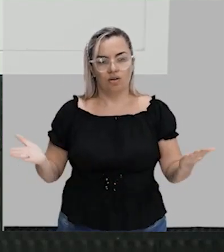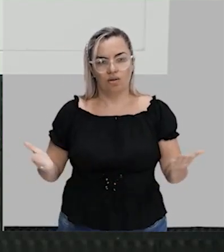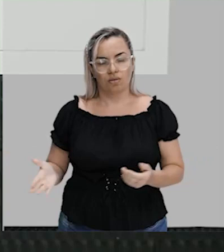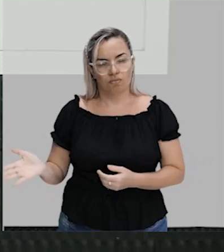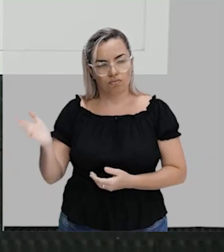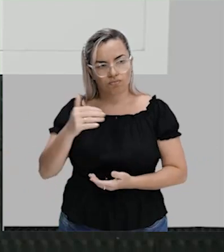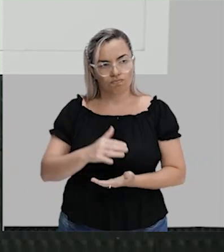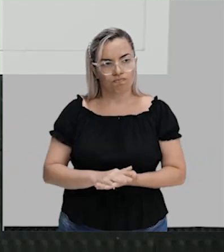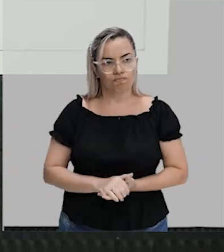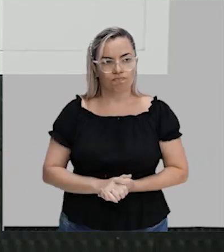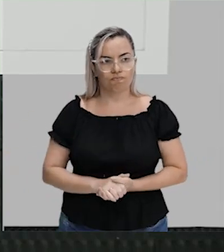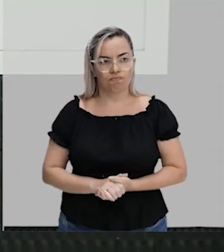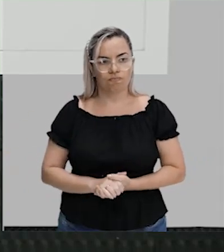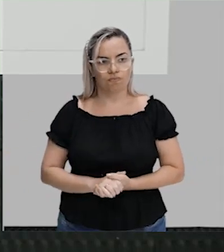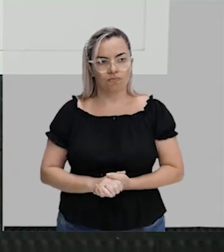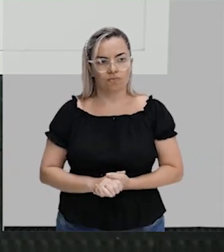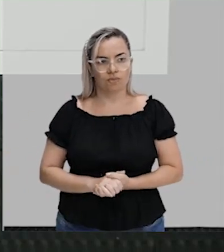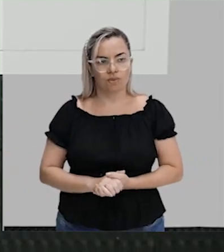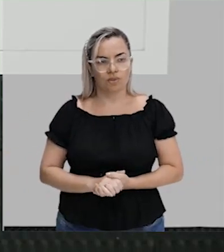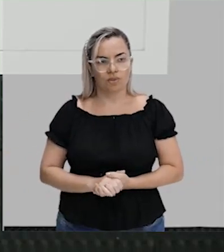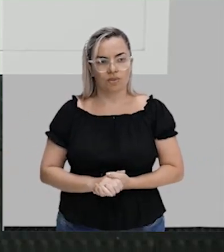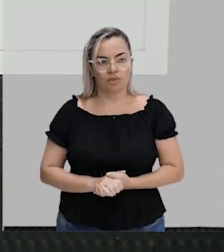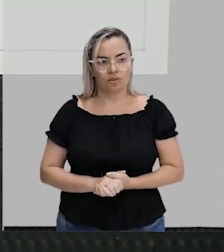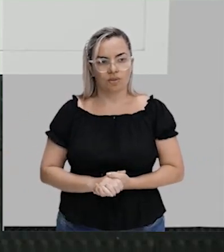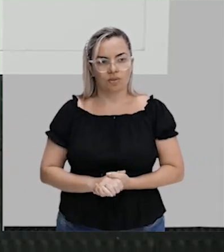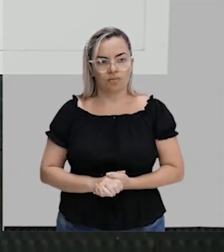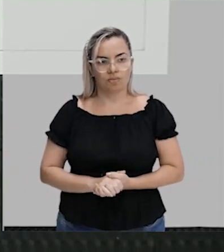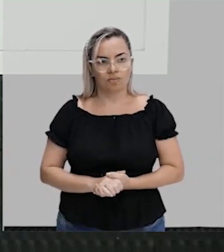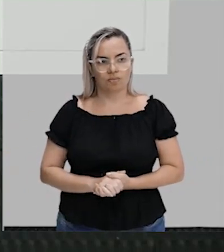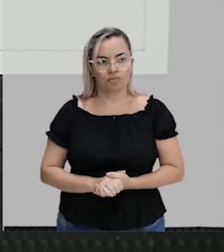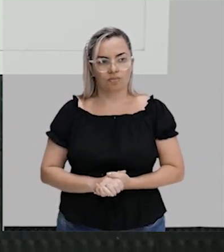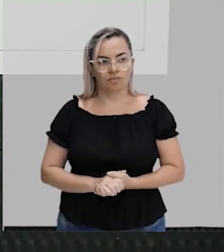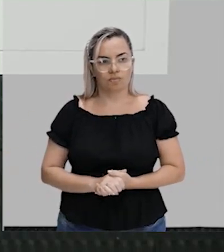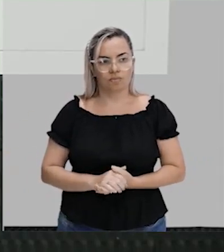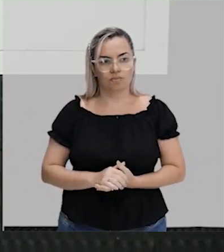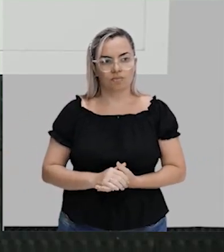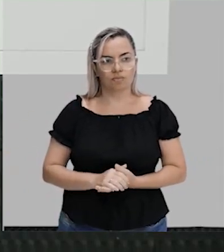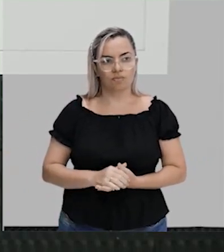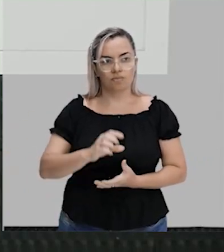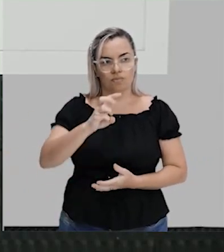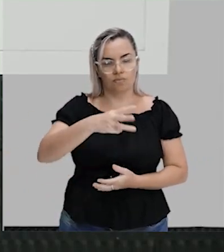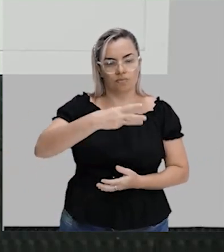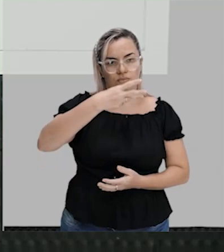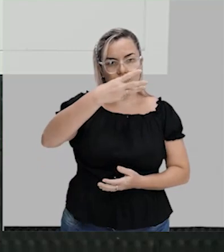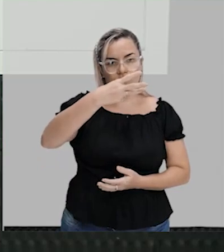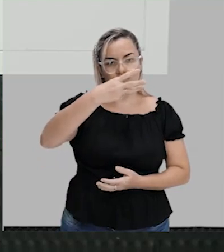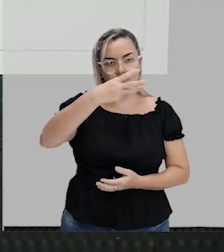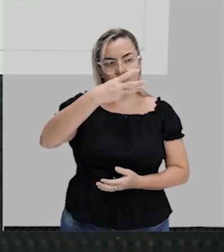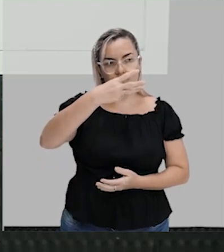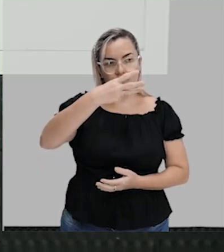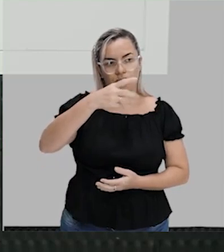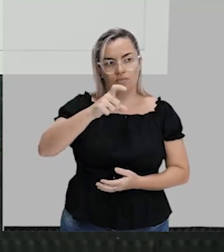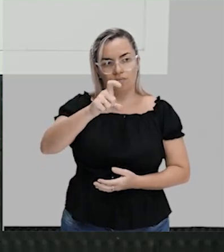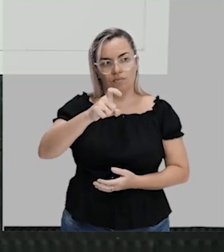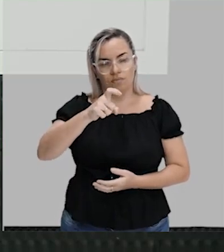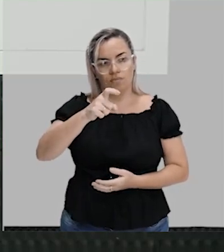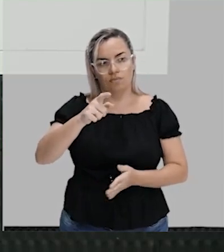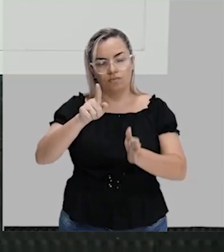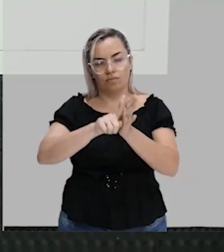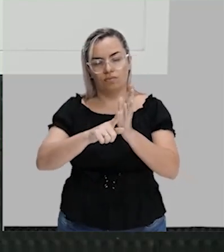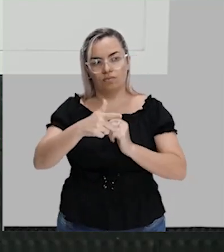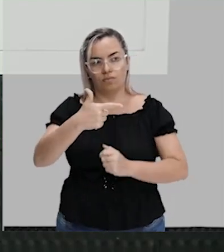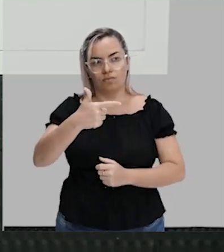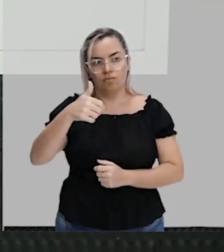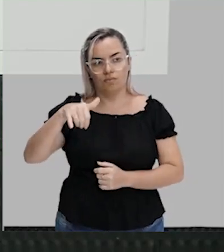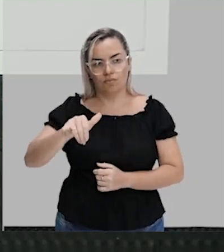ser igual a quem mesmo 3x - 2Y vai ser igual eu posso igualar ele é oito não tem igual a ele aqui